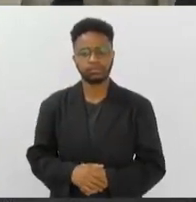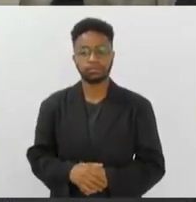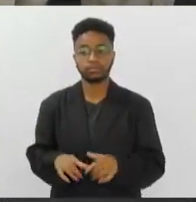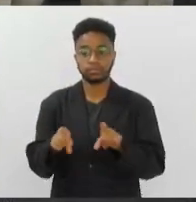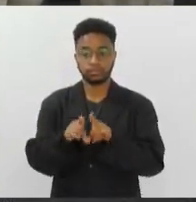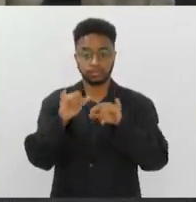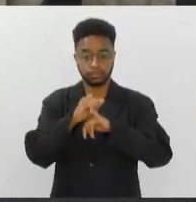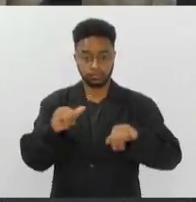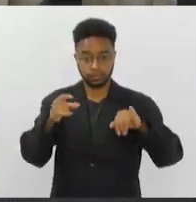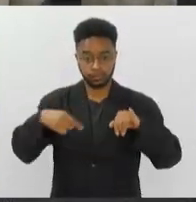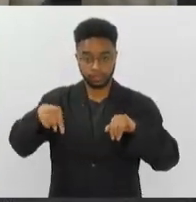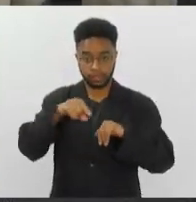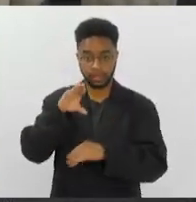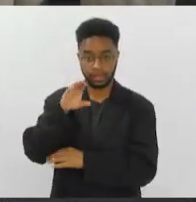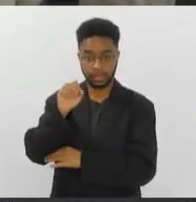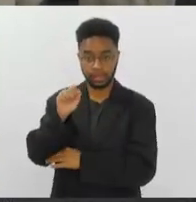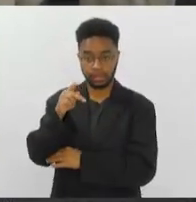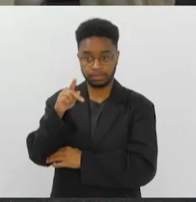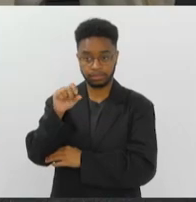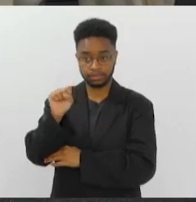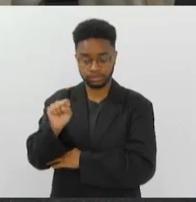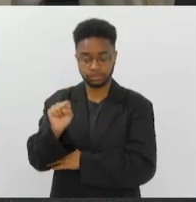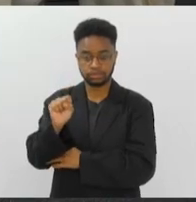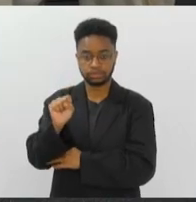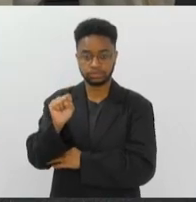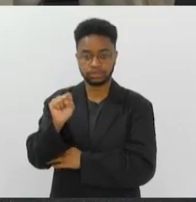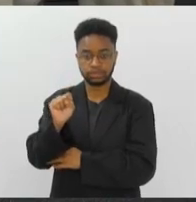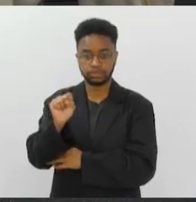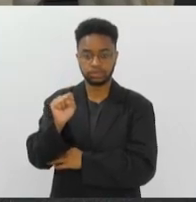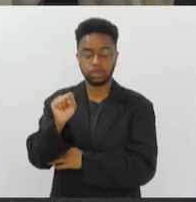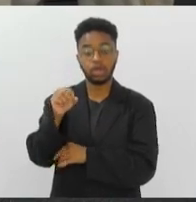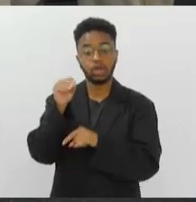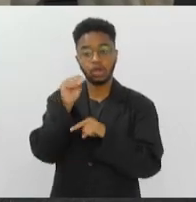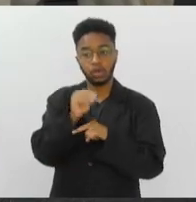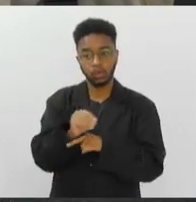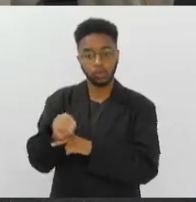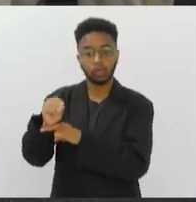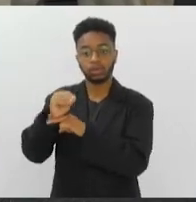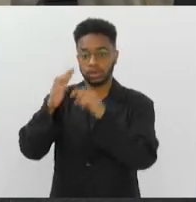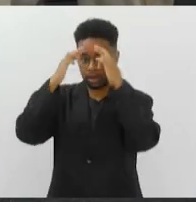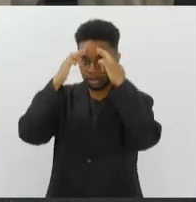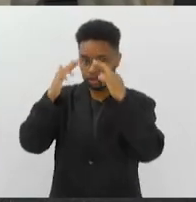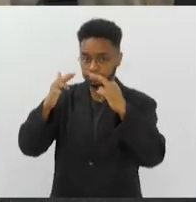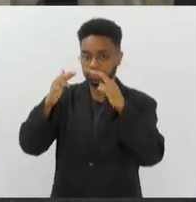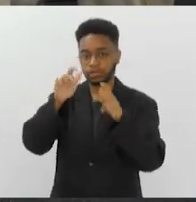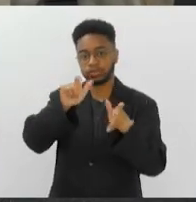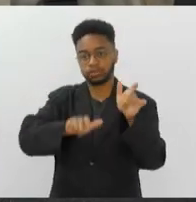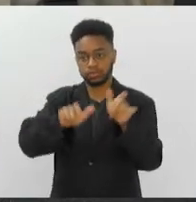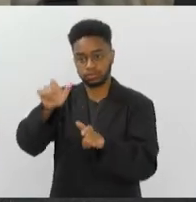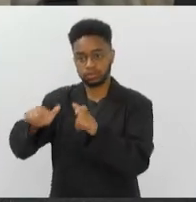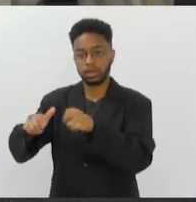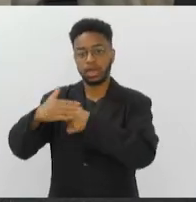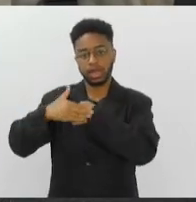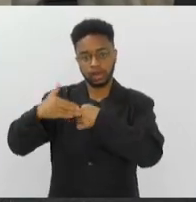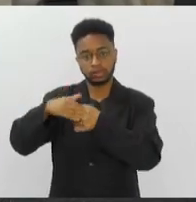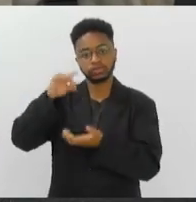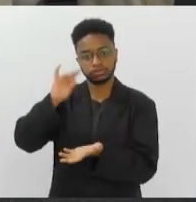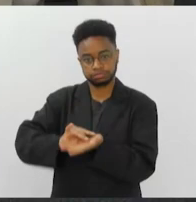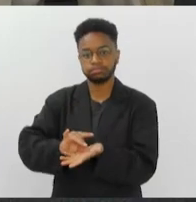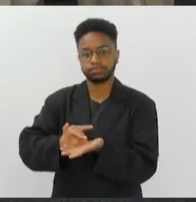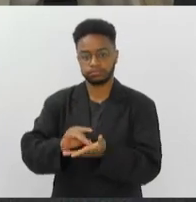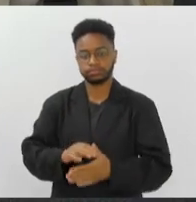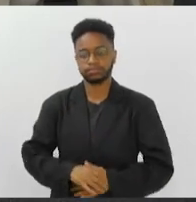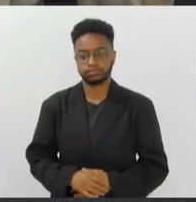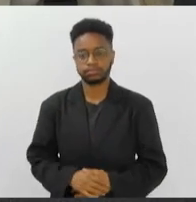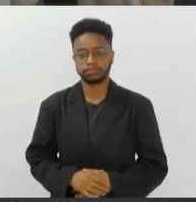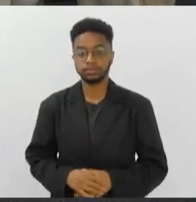para vocês que o CAPS, CAPS Betinho, ele cuida com respeito, respeito, carinho e liberdade. Tá?